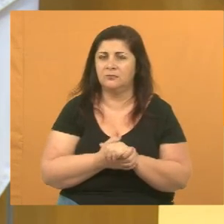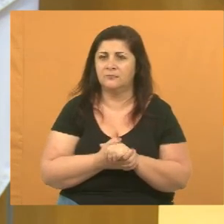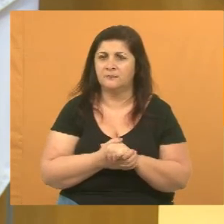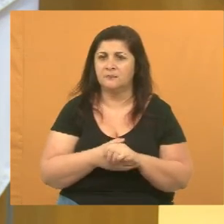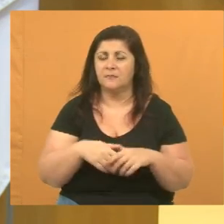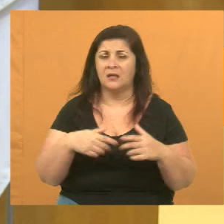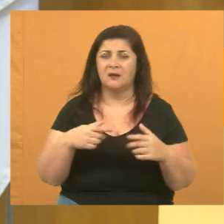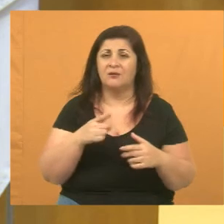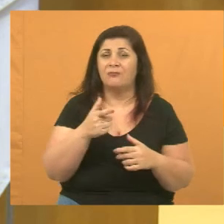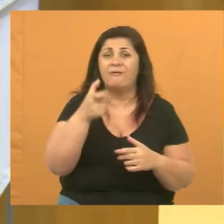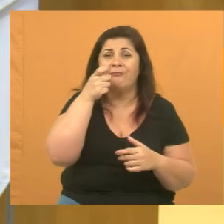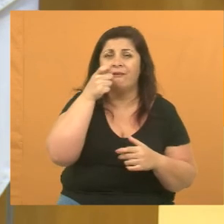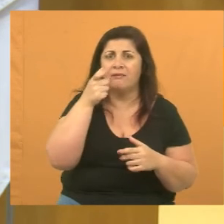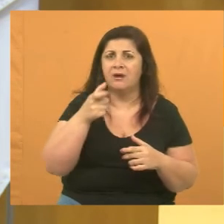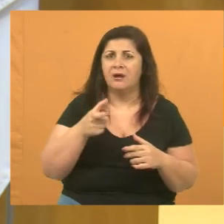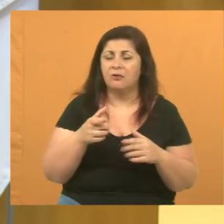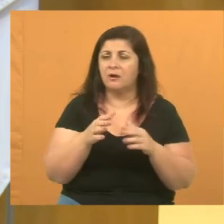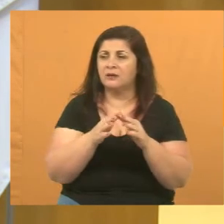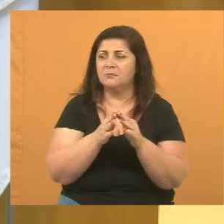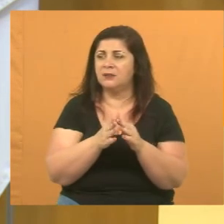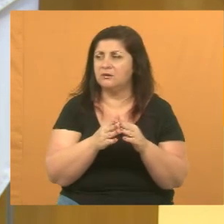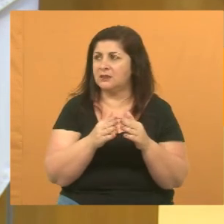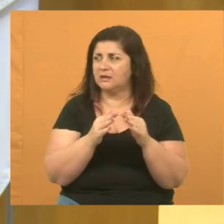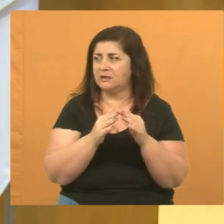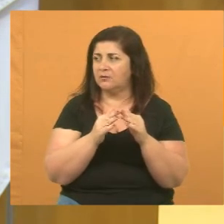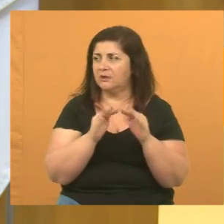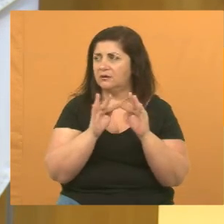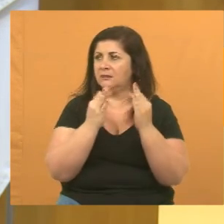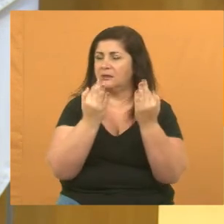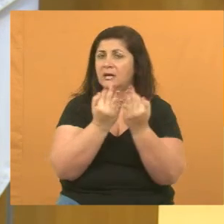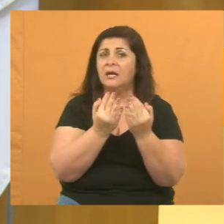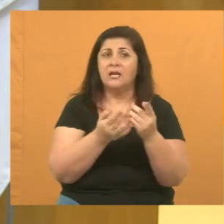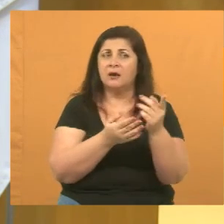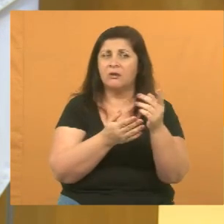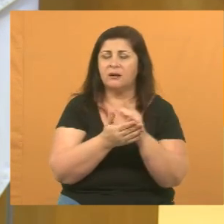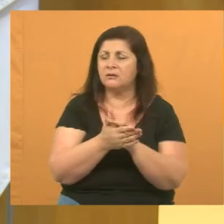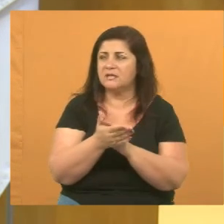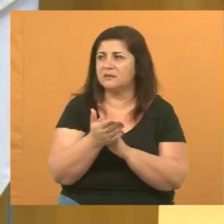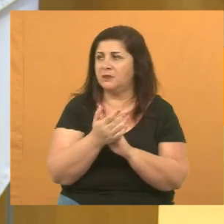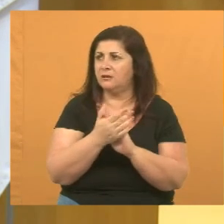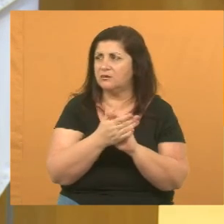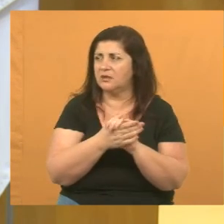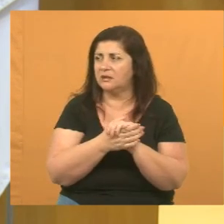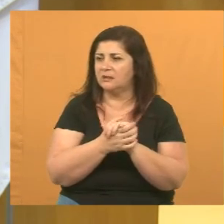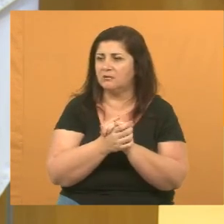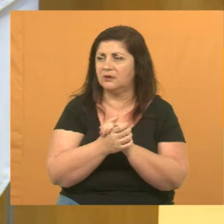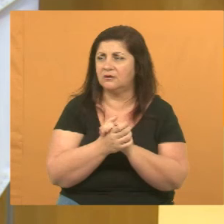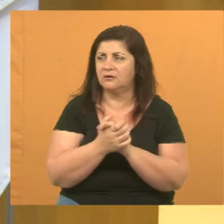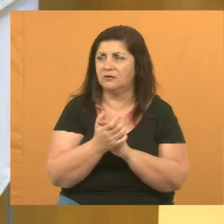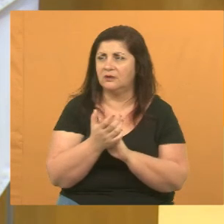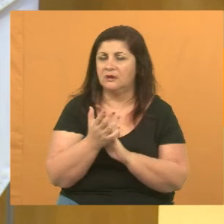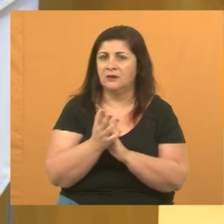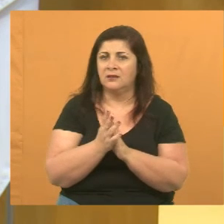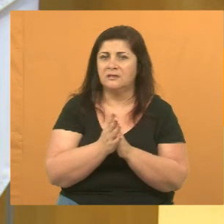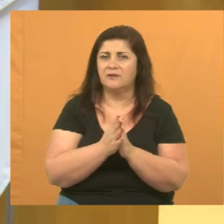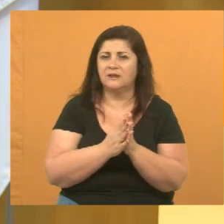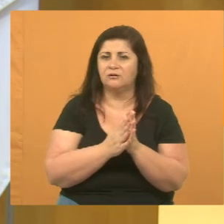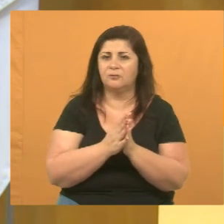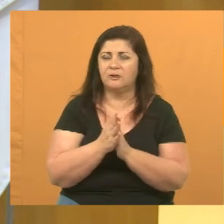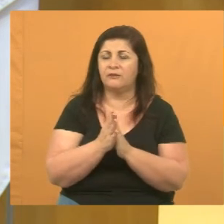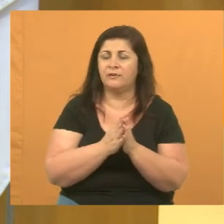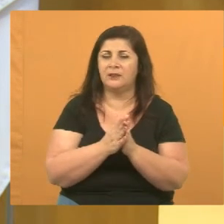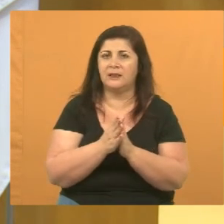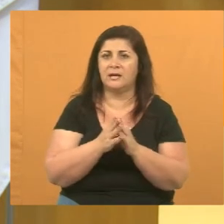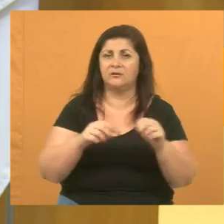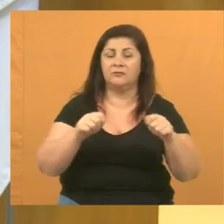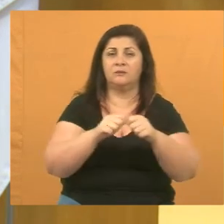nosso país hoje, onde as pessoas têm, muitas vezes, que ocupar para fazer